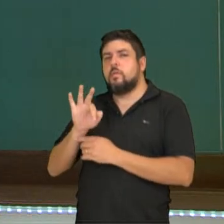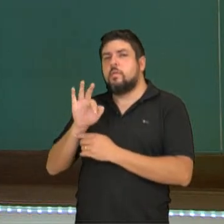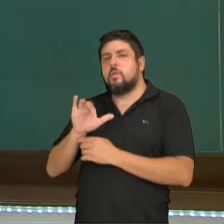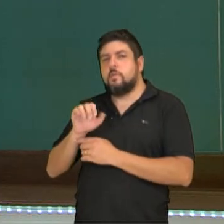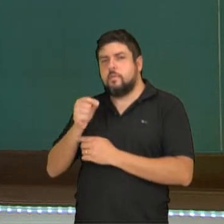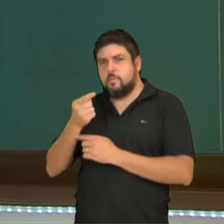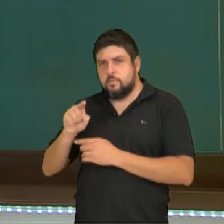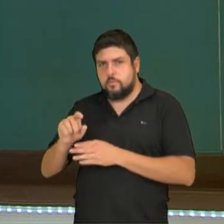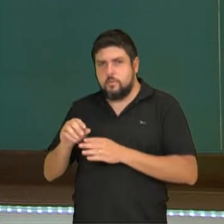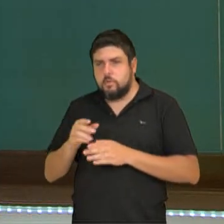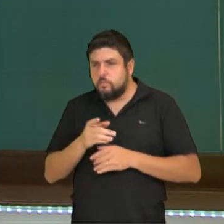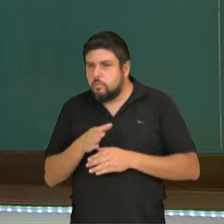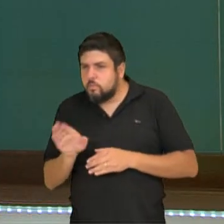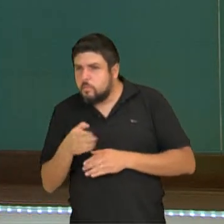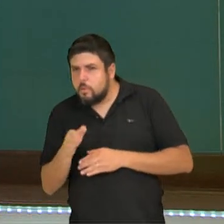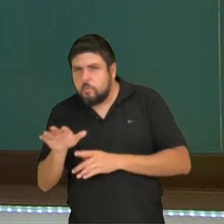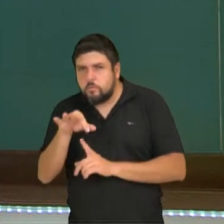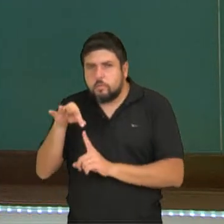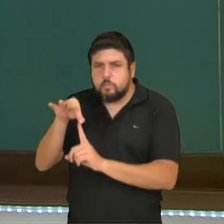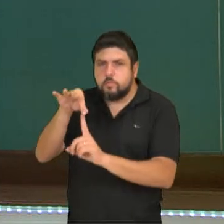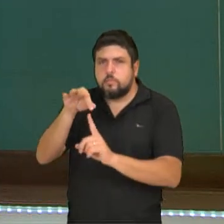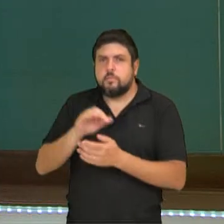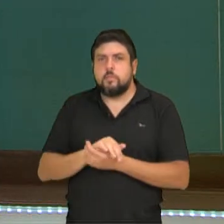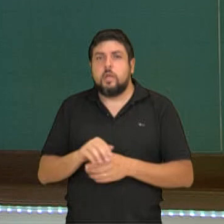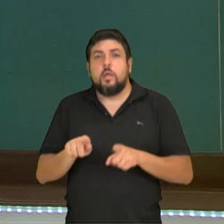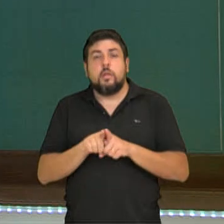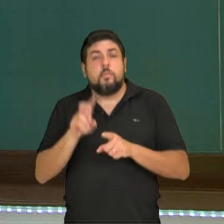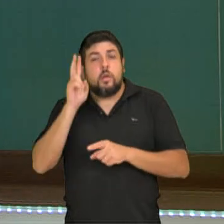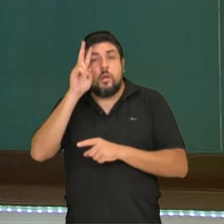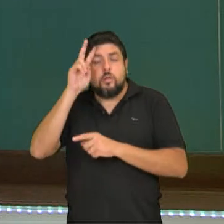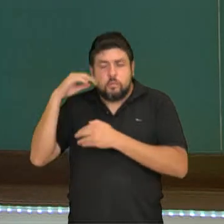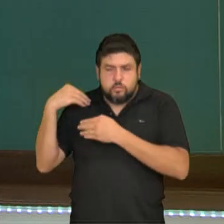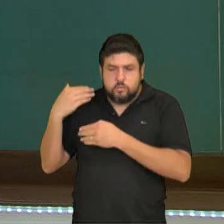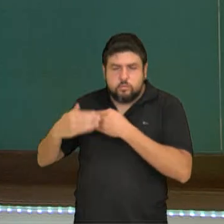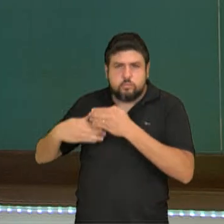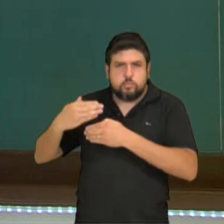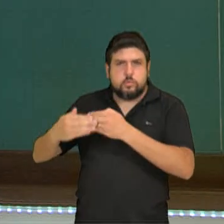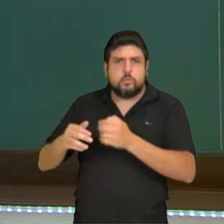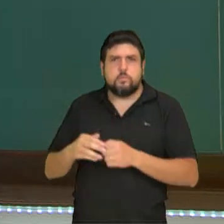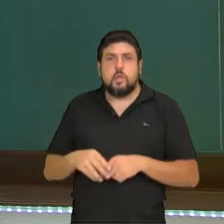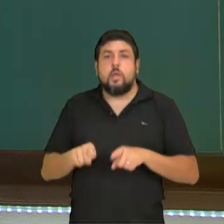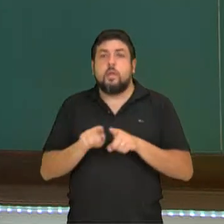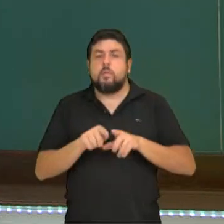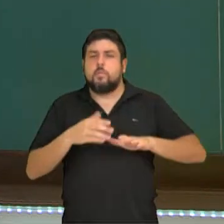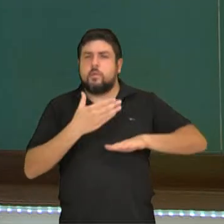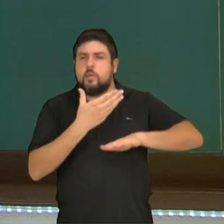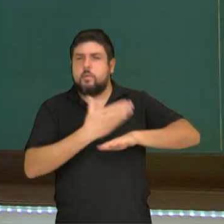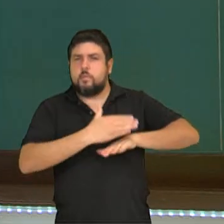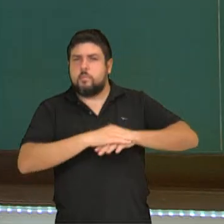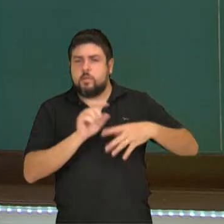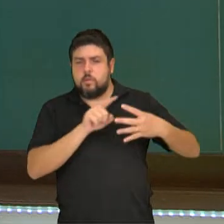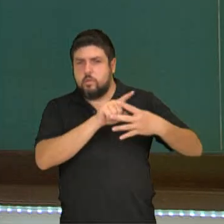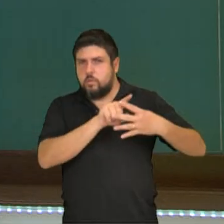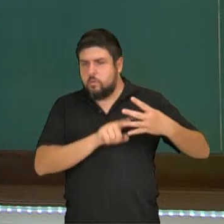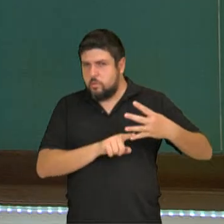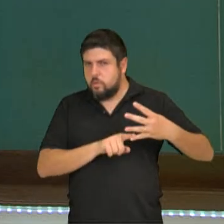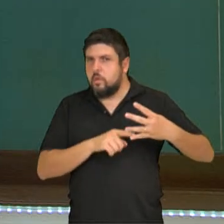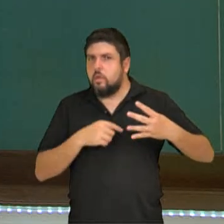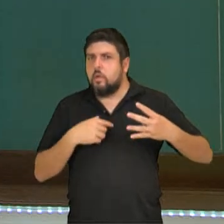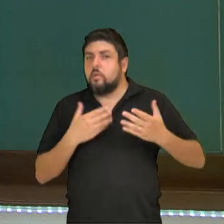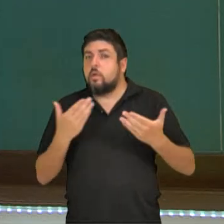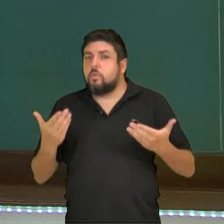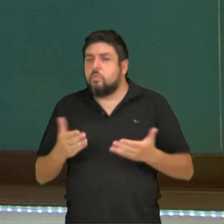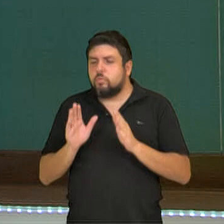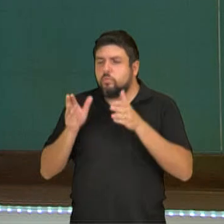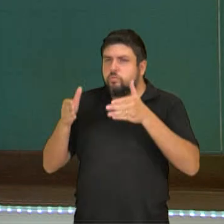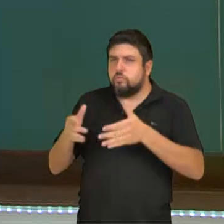símbolos de competição, sobre a sua prática. Nós vimos que tem 4 tipos de orientação, a gente falou sobre uma delas, que é a corrida,